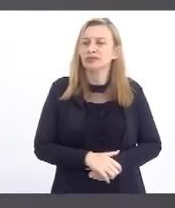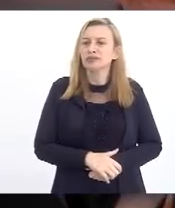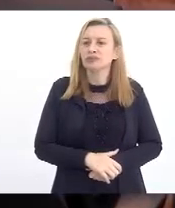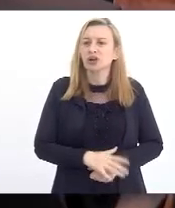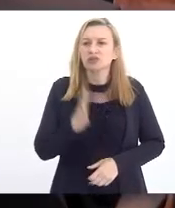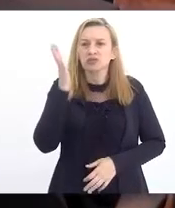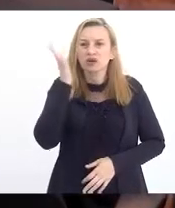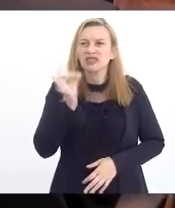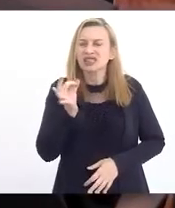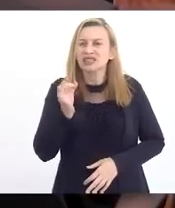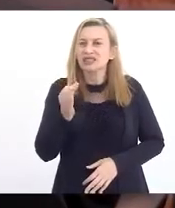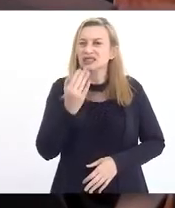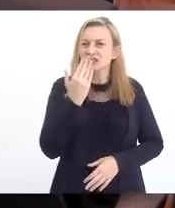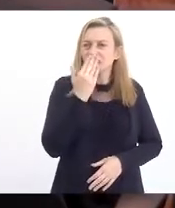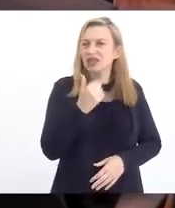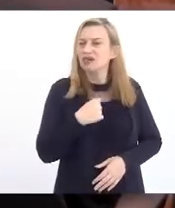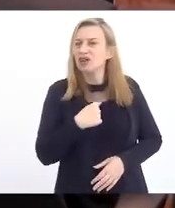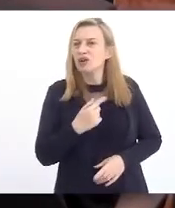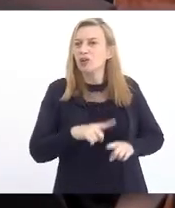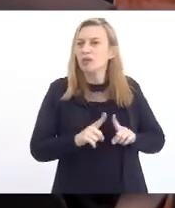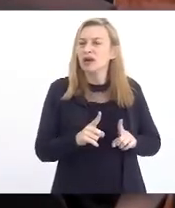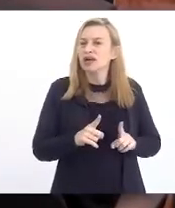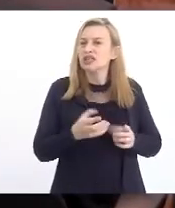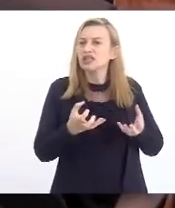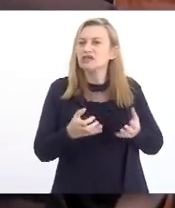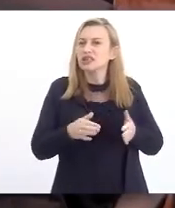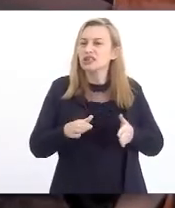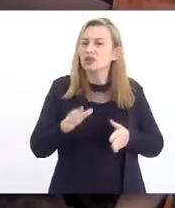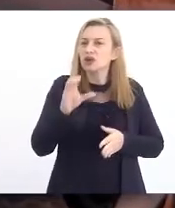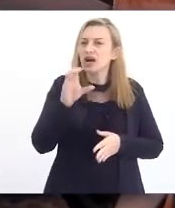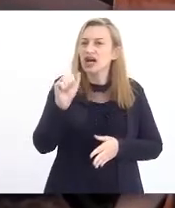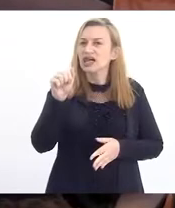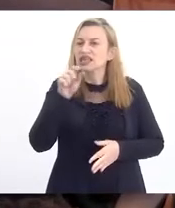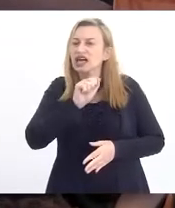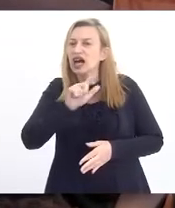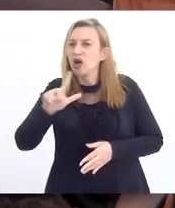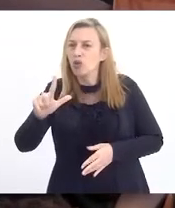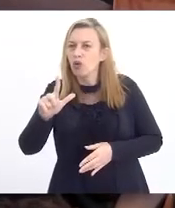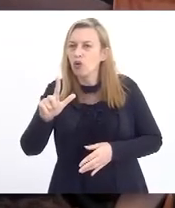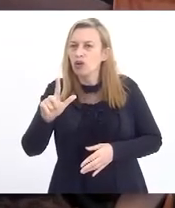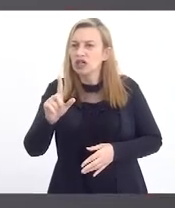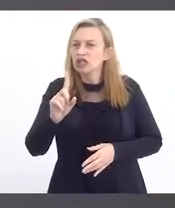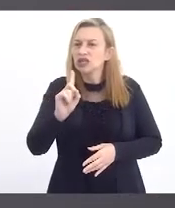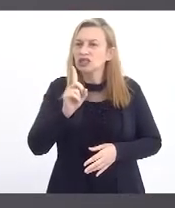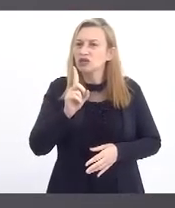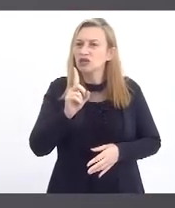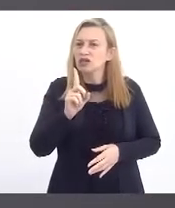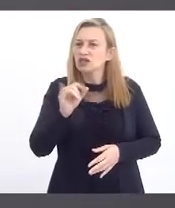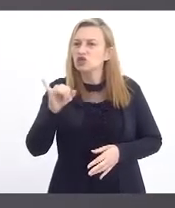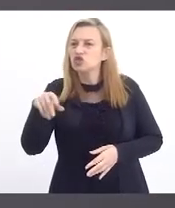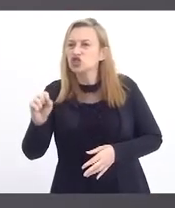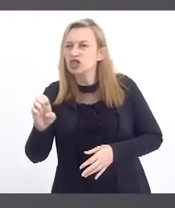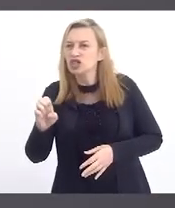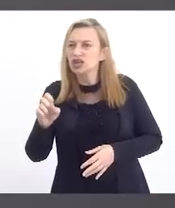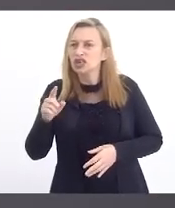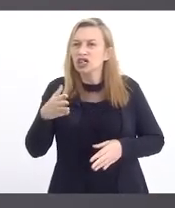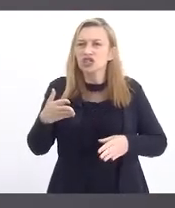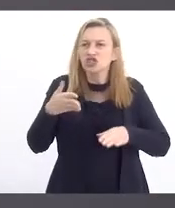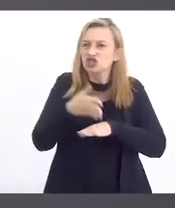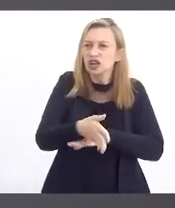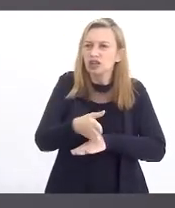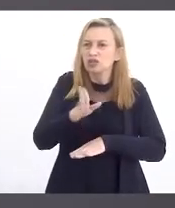Não sei se eu vou ficar na frente, mas a gente está querendo fazer um canal aqui e não fazer o dique mais e entrar com água aqui direto no